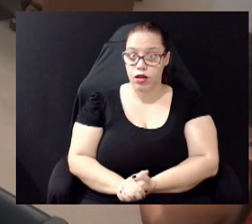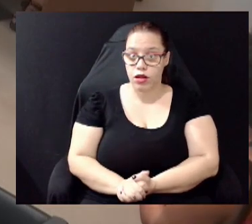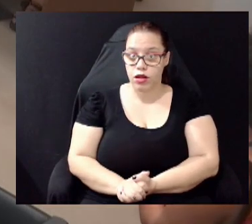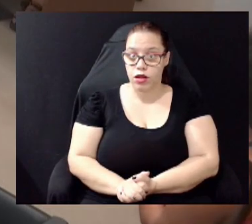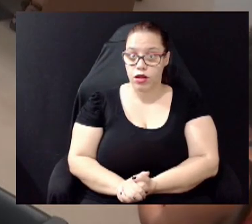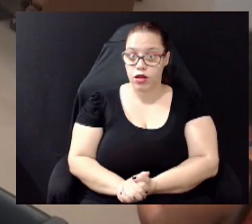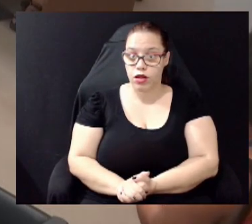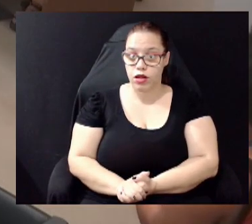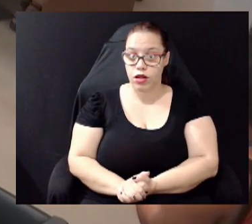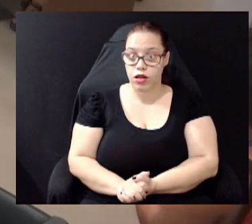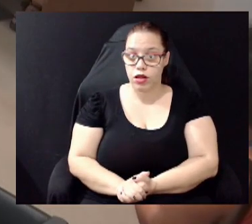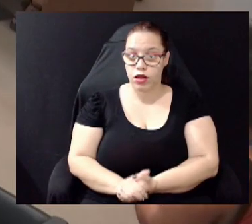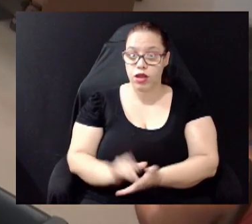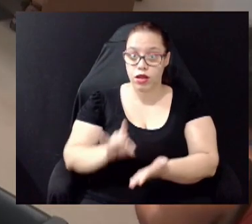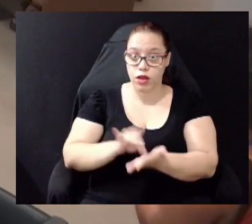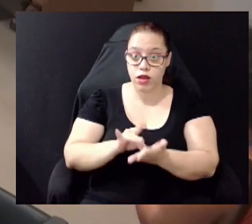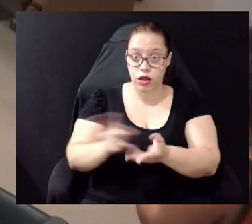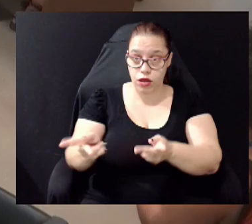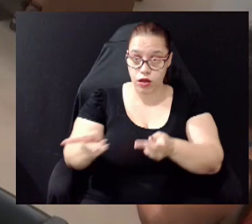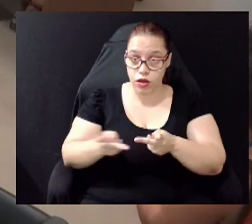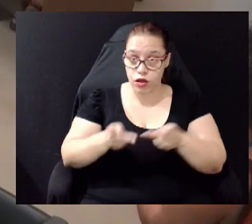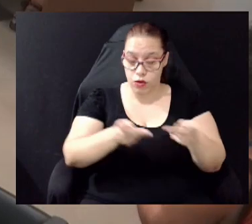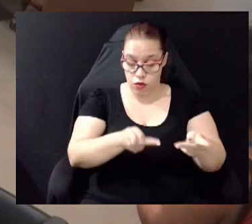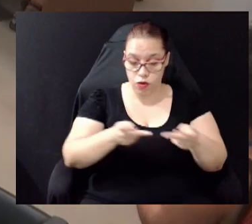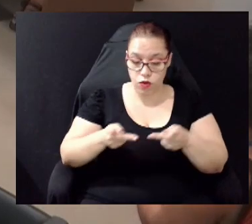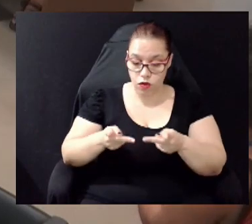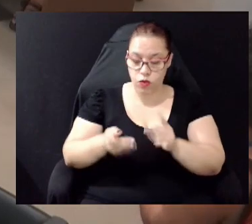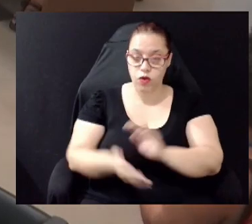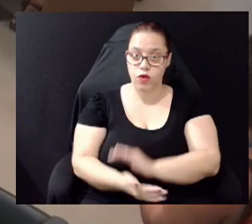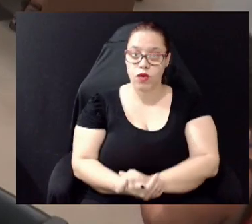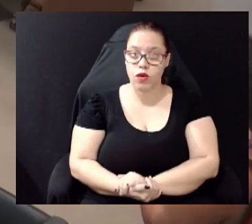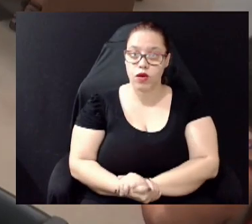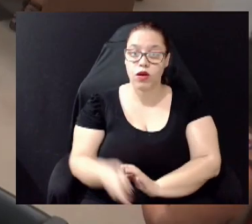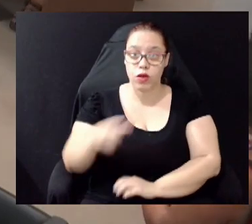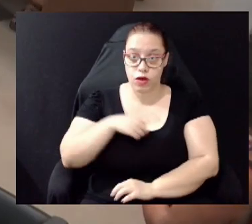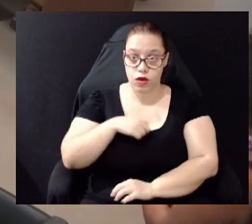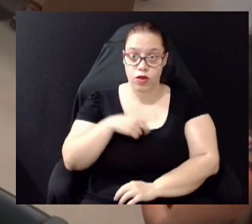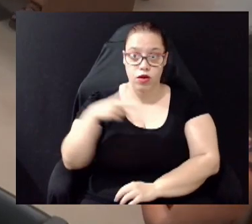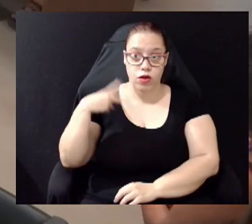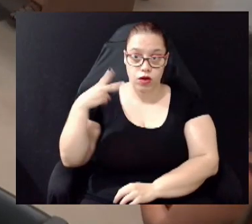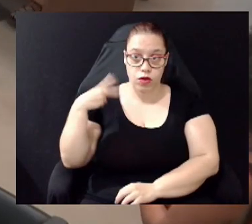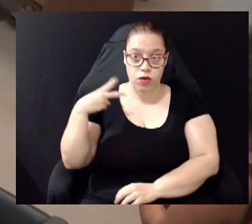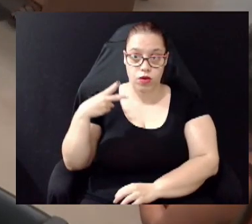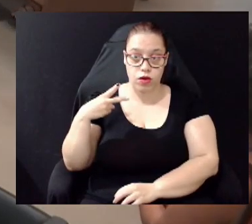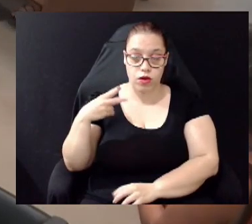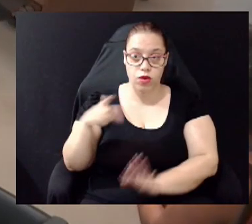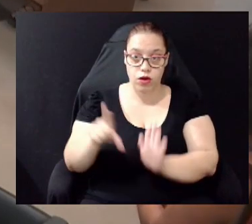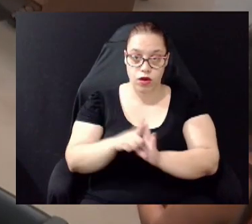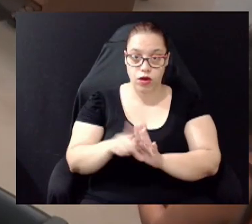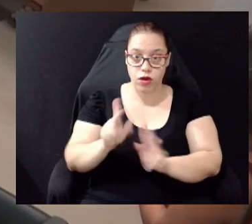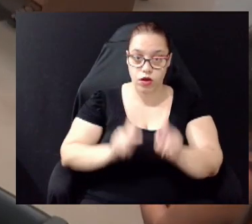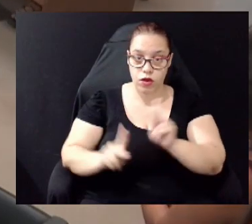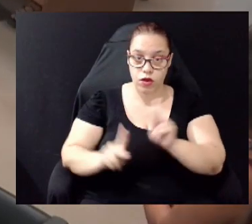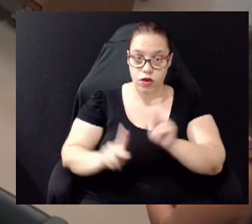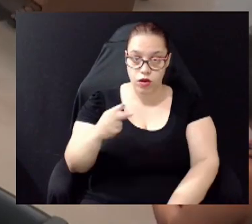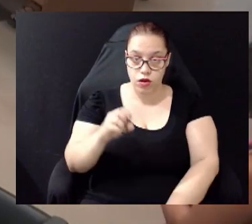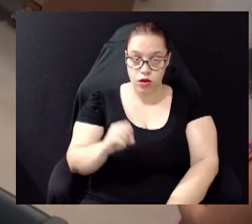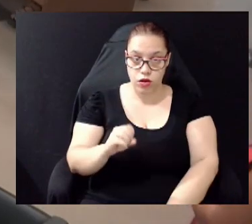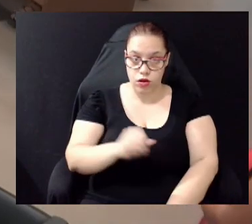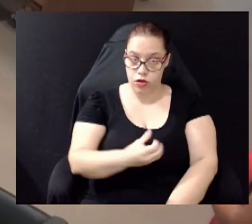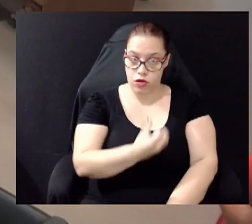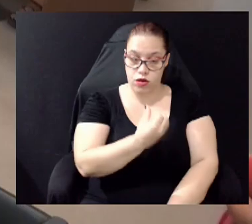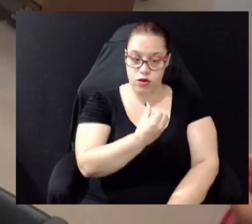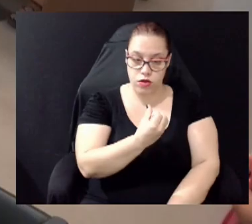Na verdade, é um convite. Eu também sou promotora legal popular, né, desde 2006, e estamos com as